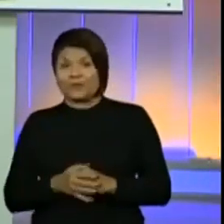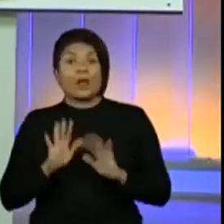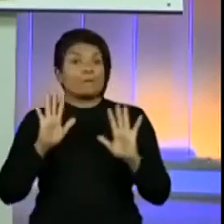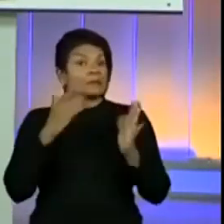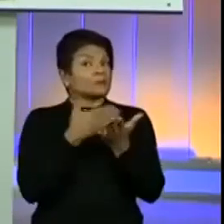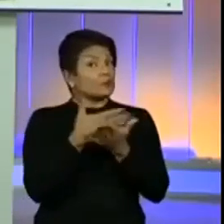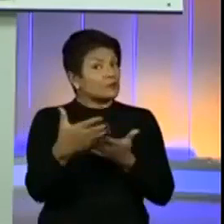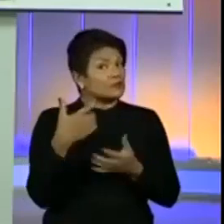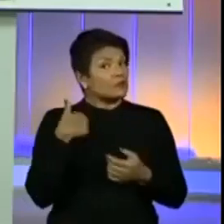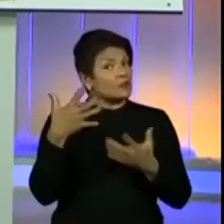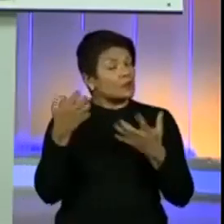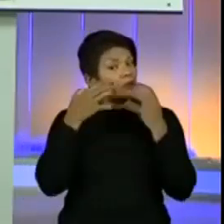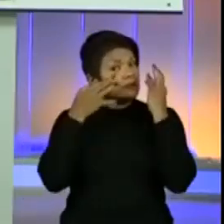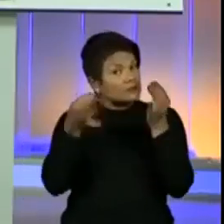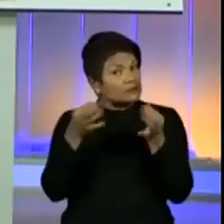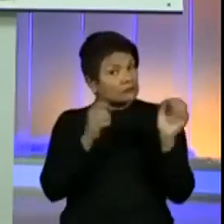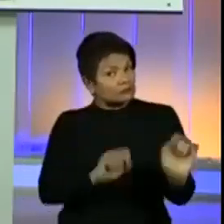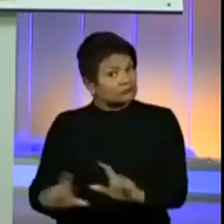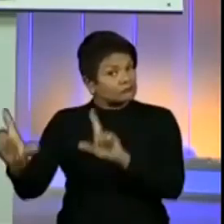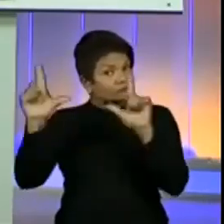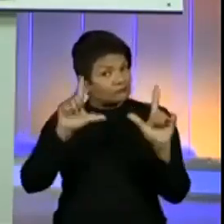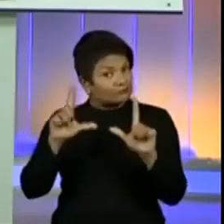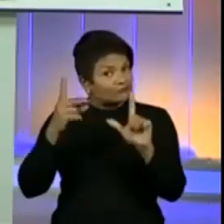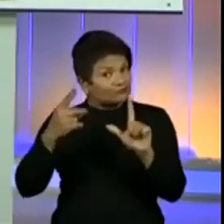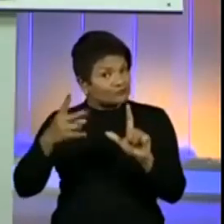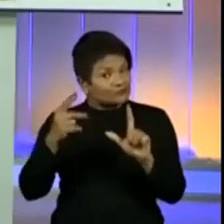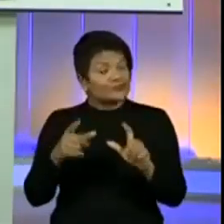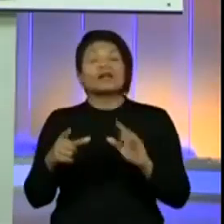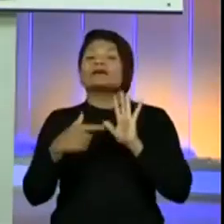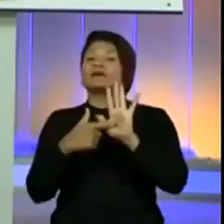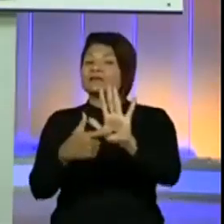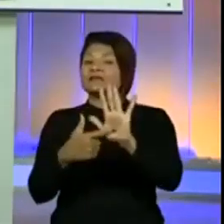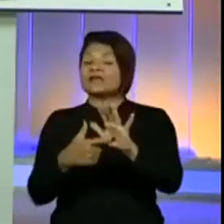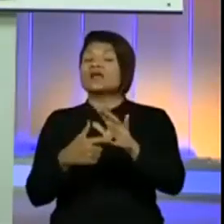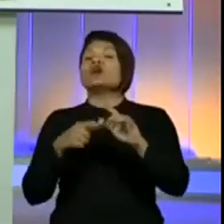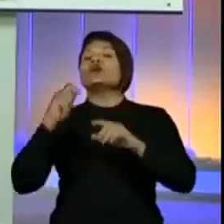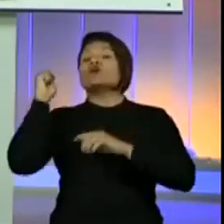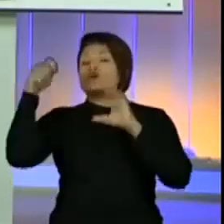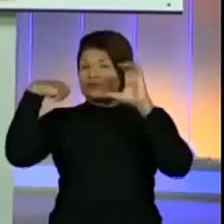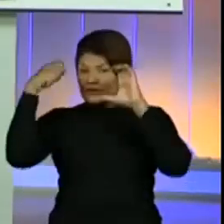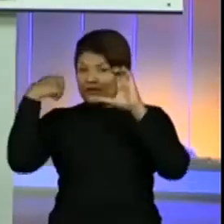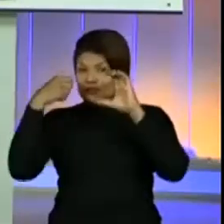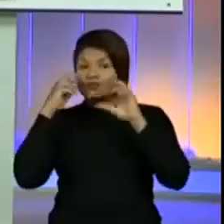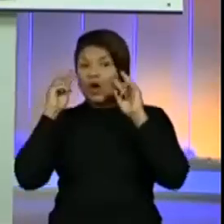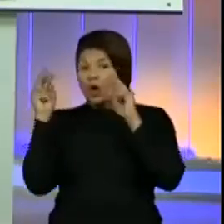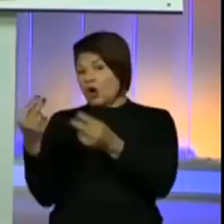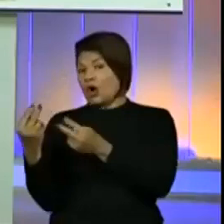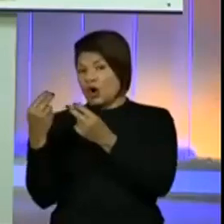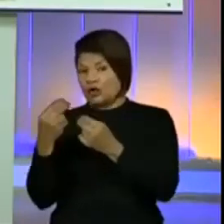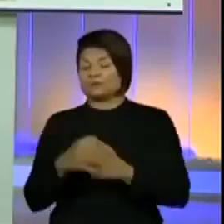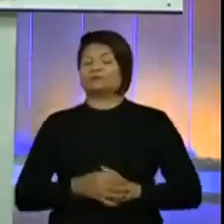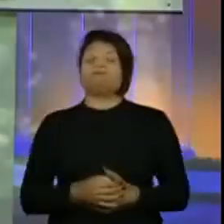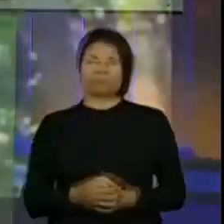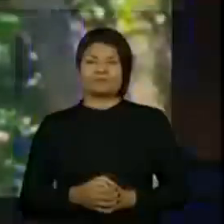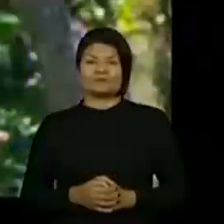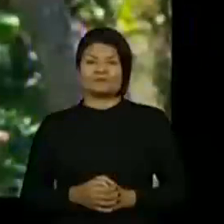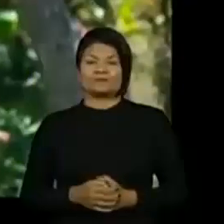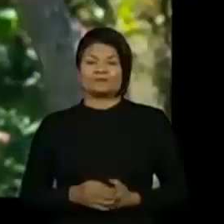no próximo slide vai aparecer aí um vídeo. Então, de olho no vídeo.